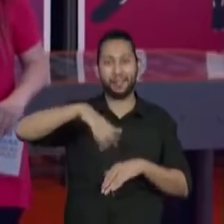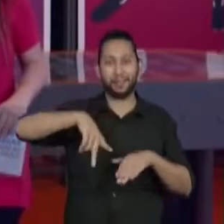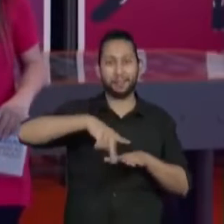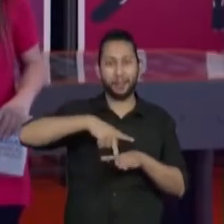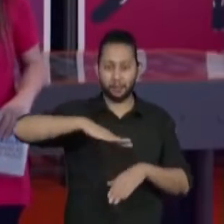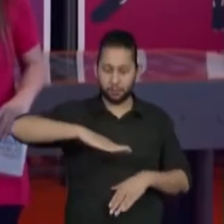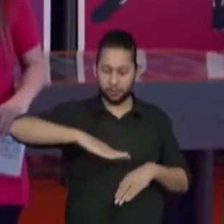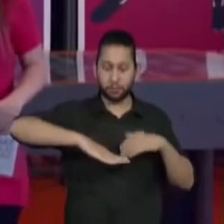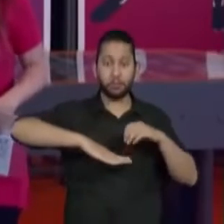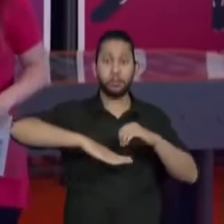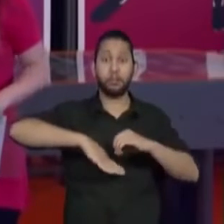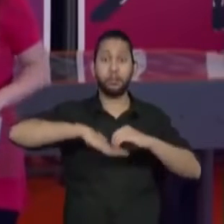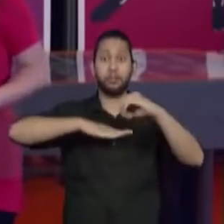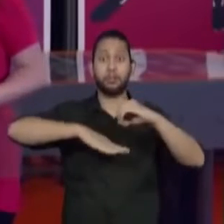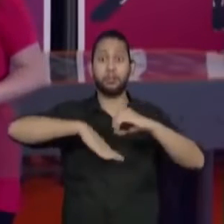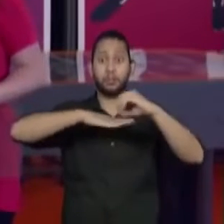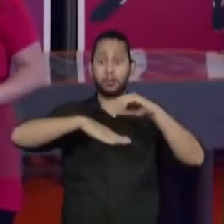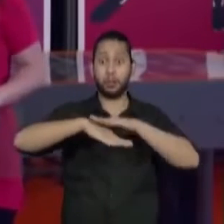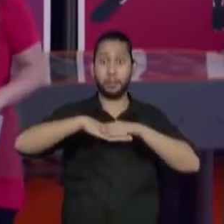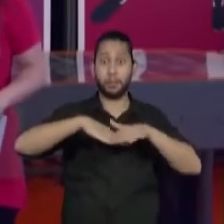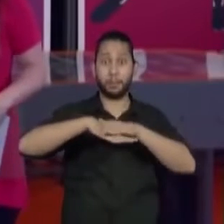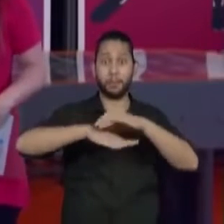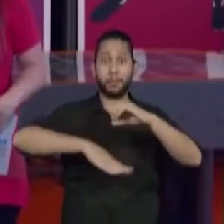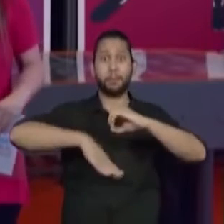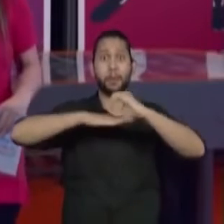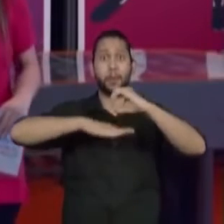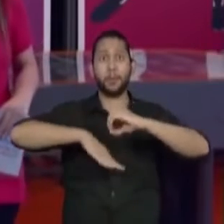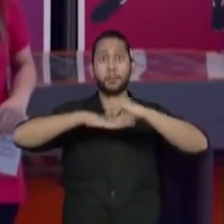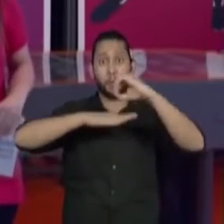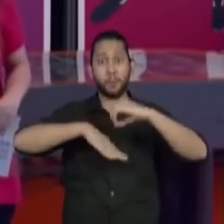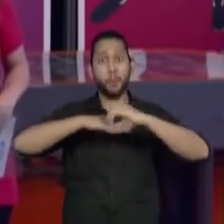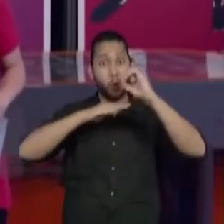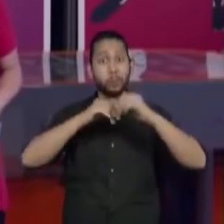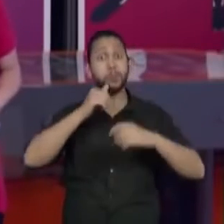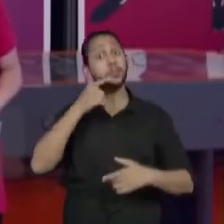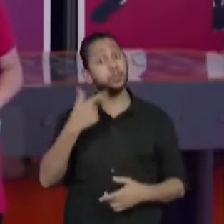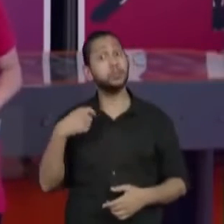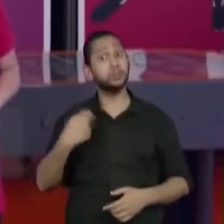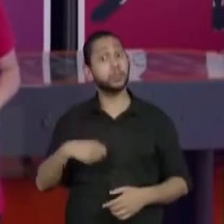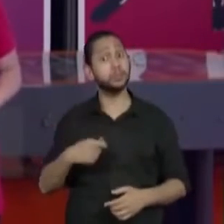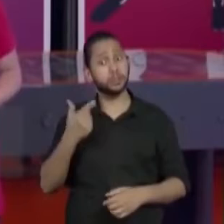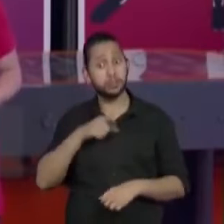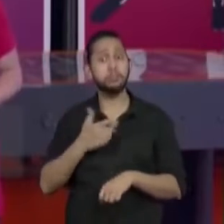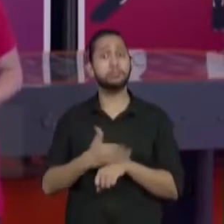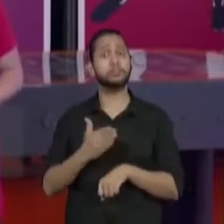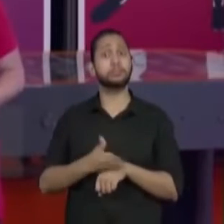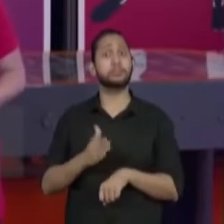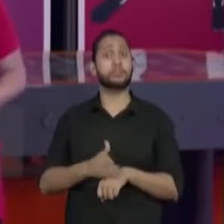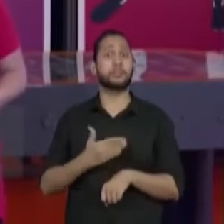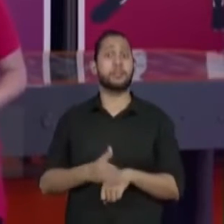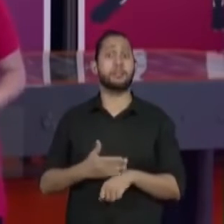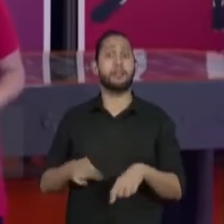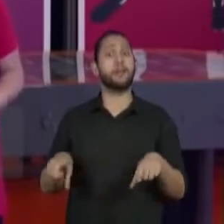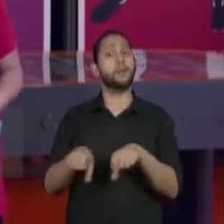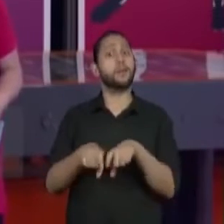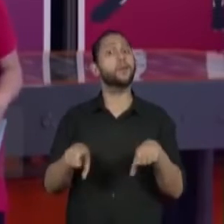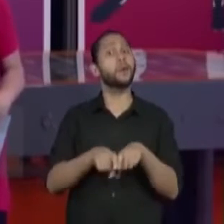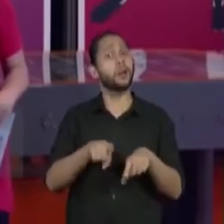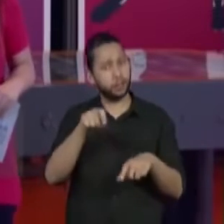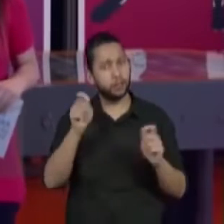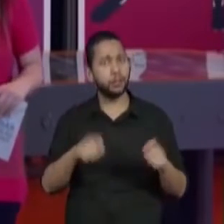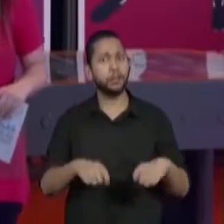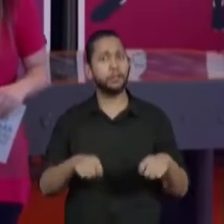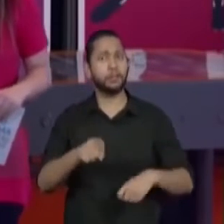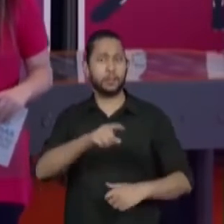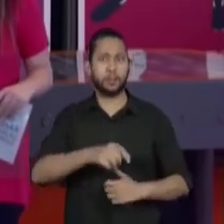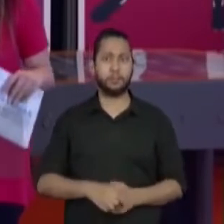peito do pé. Todas essas jogadas, elas podem ser desenvolvidas ali na quadra. Super, e também